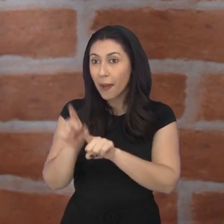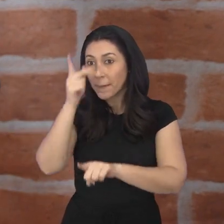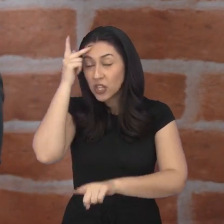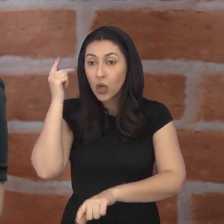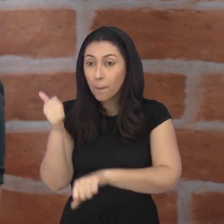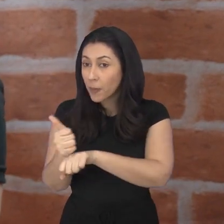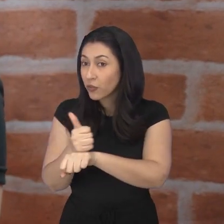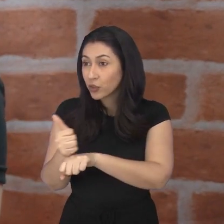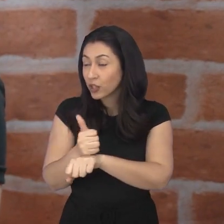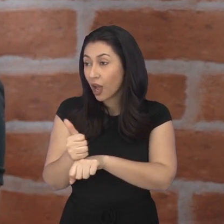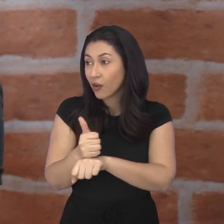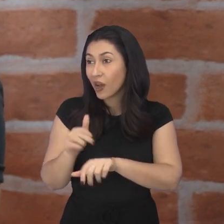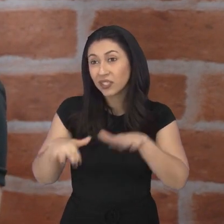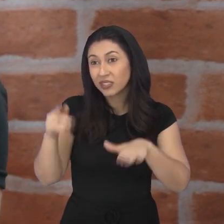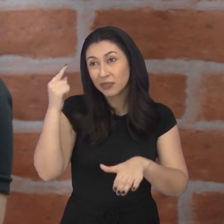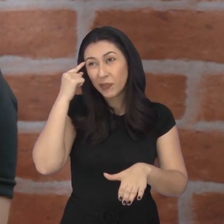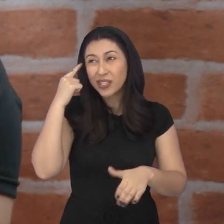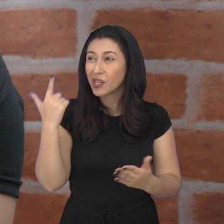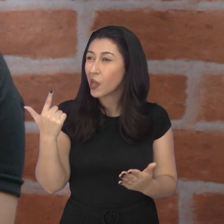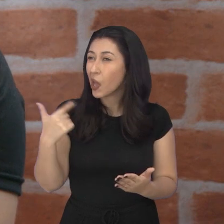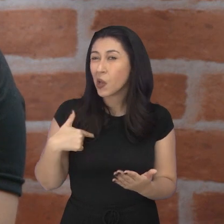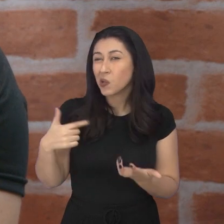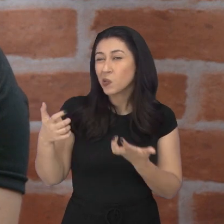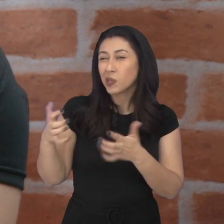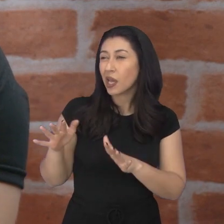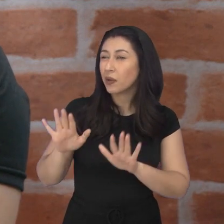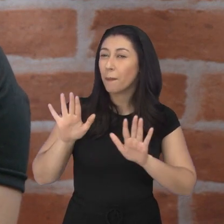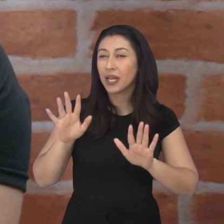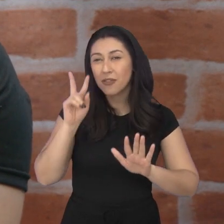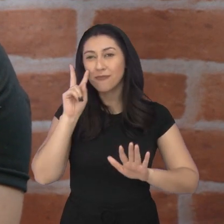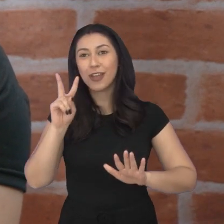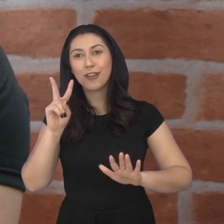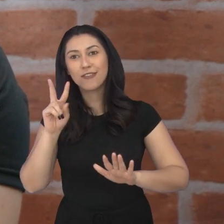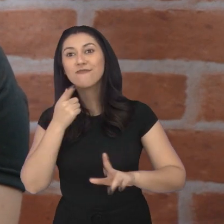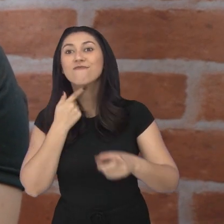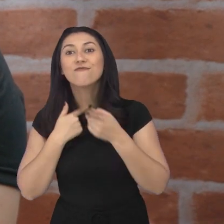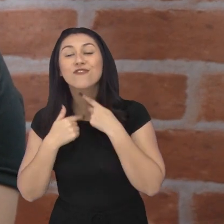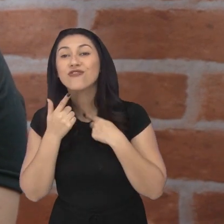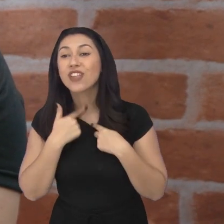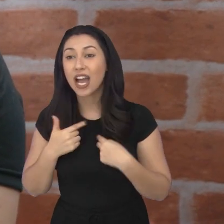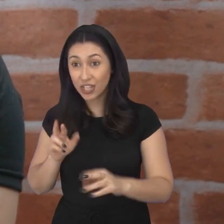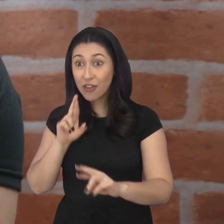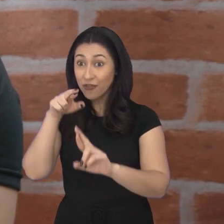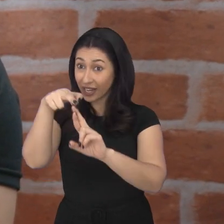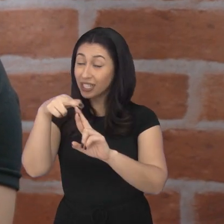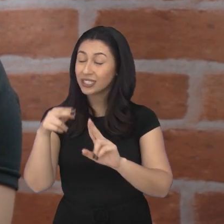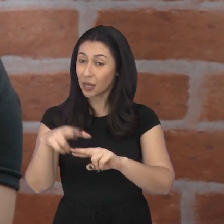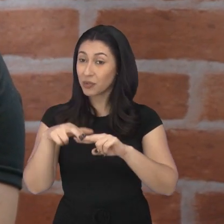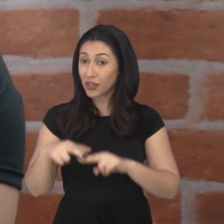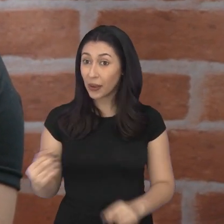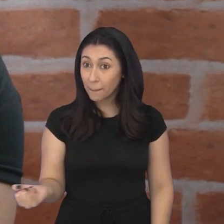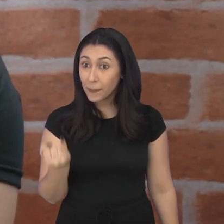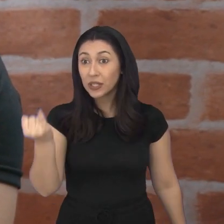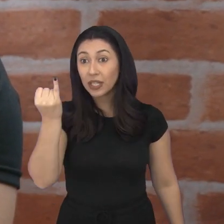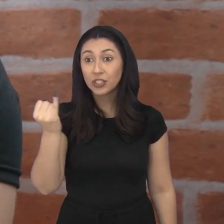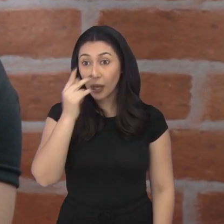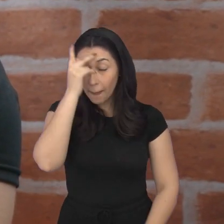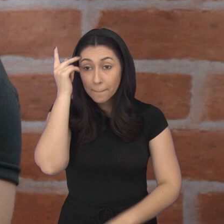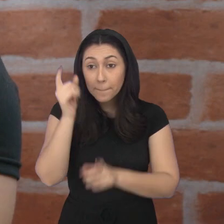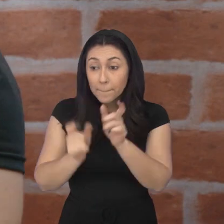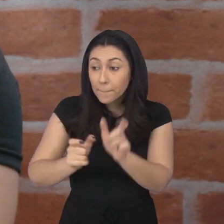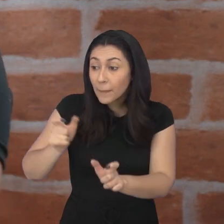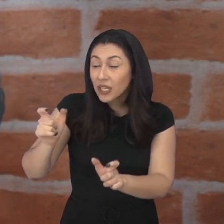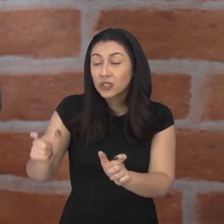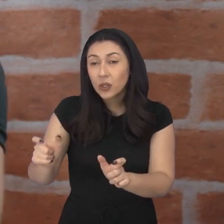pensam em trabalhar com isso ou praticar natação, você se torna referência. E é engraçado, né, e até importante para que pessoas que ganham essa relevância